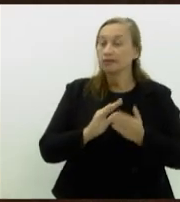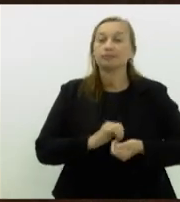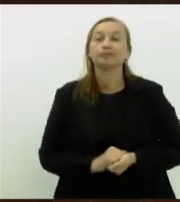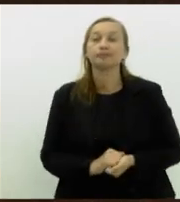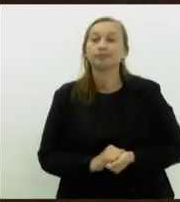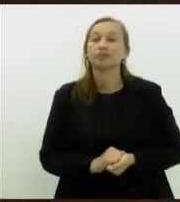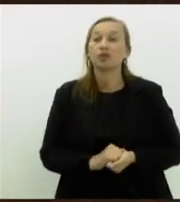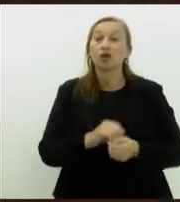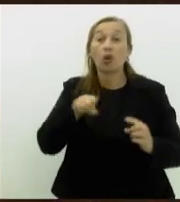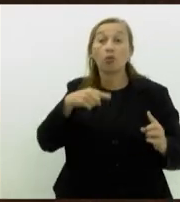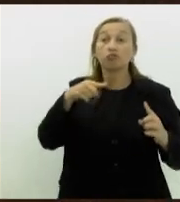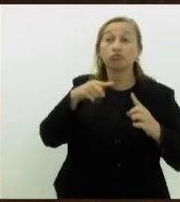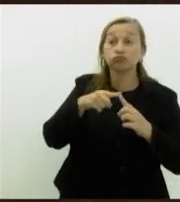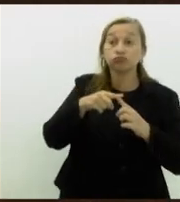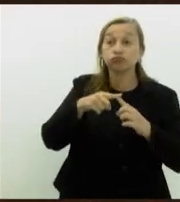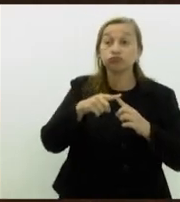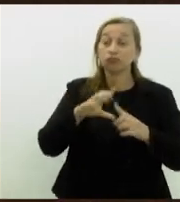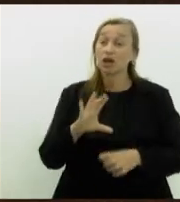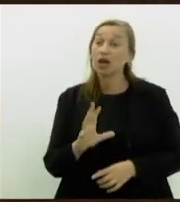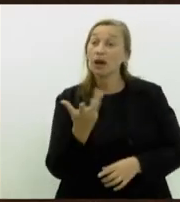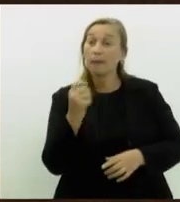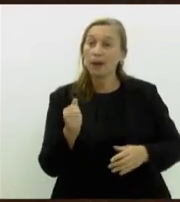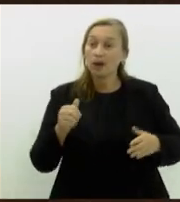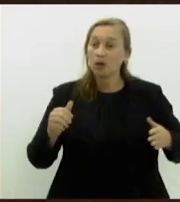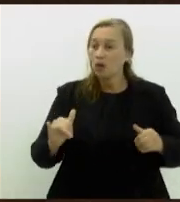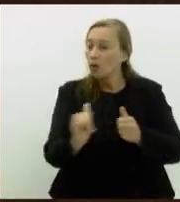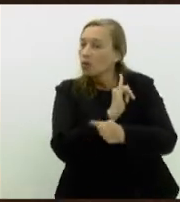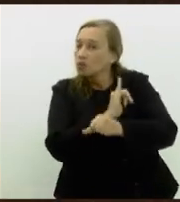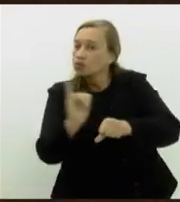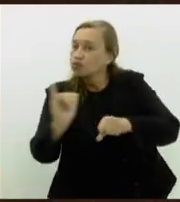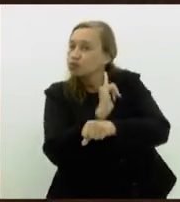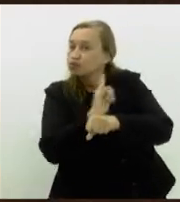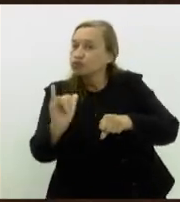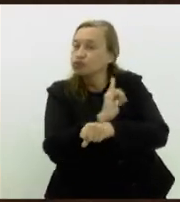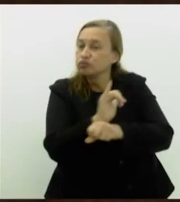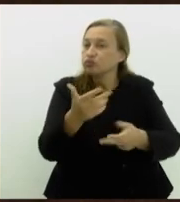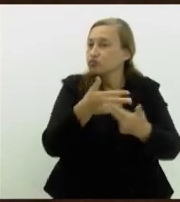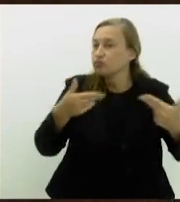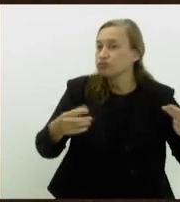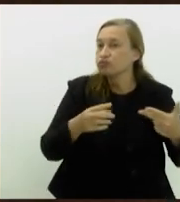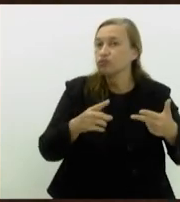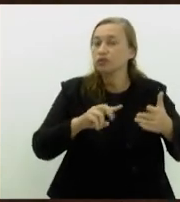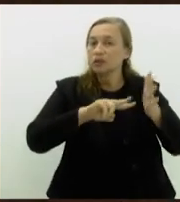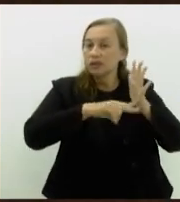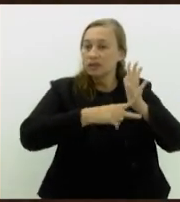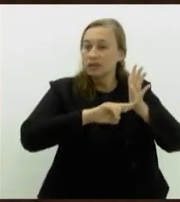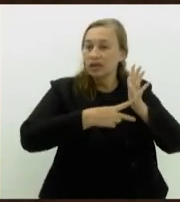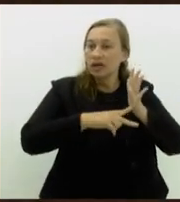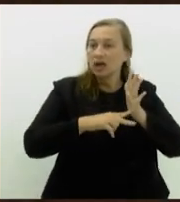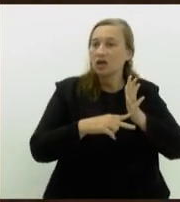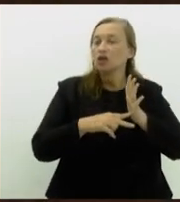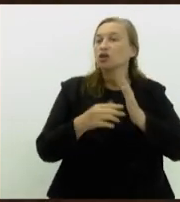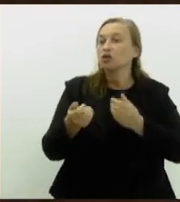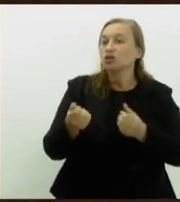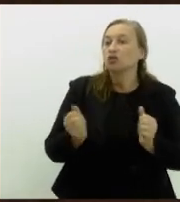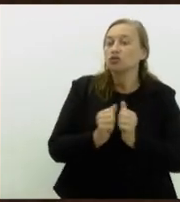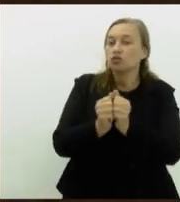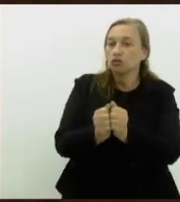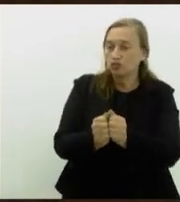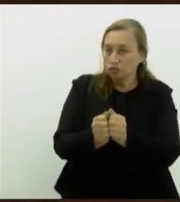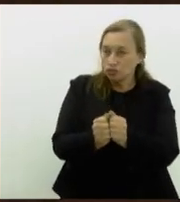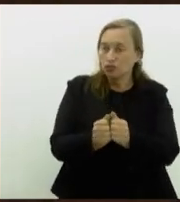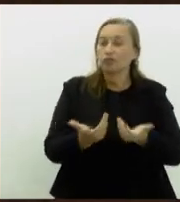de campanha com articulação de diversos sindicatos para que nós possamos conjuntamente enfrentar